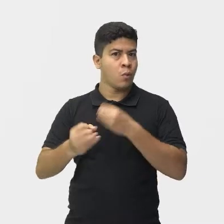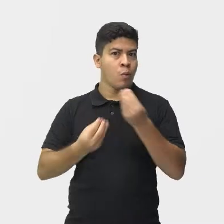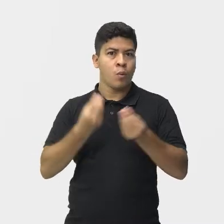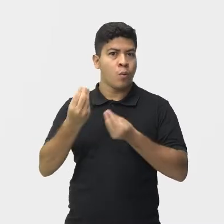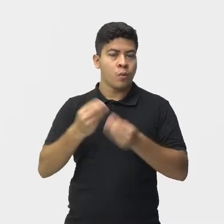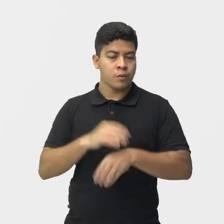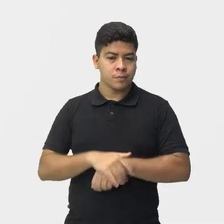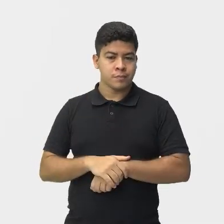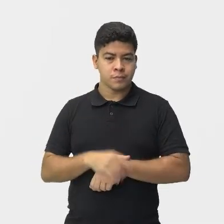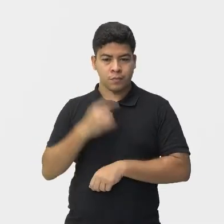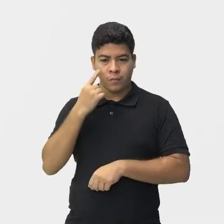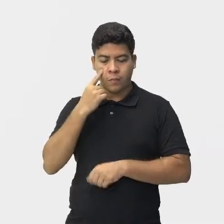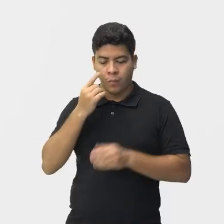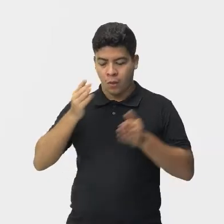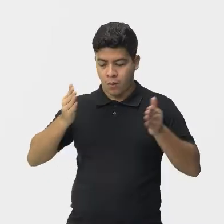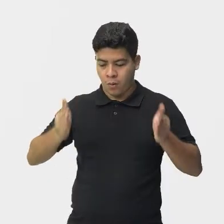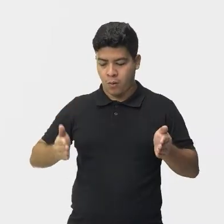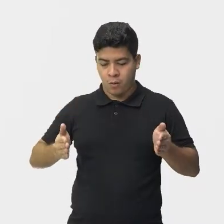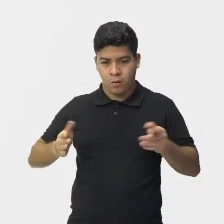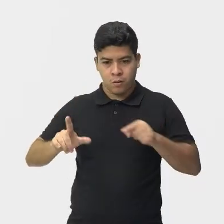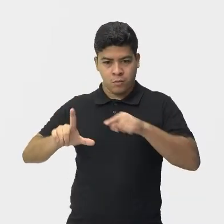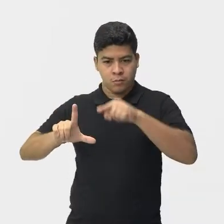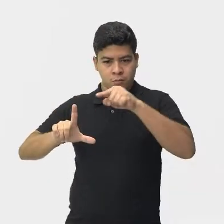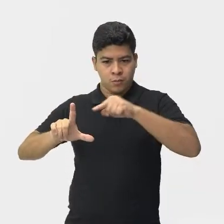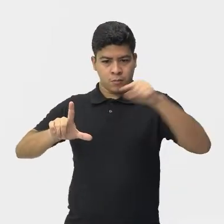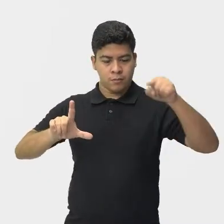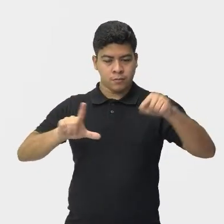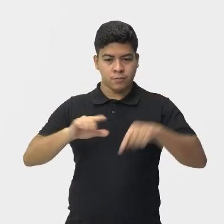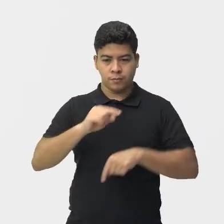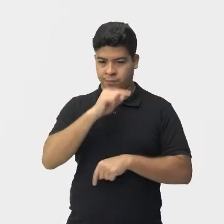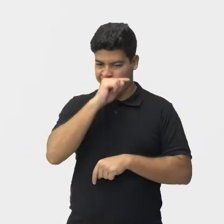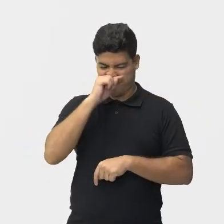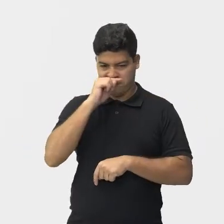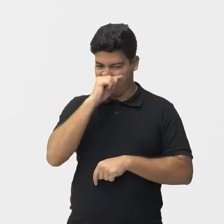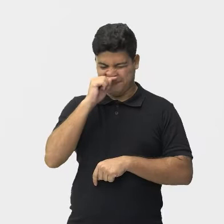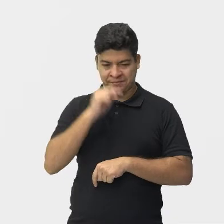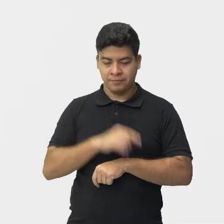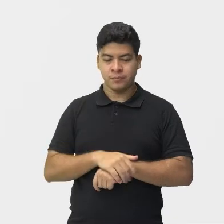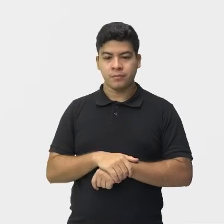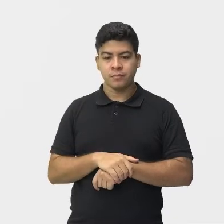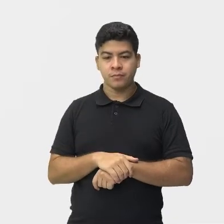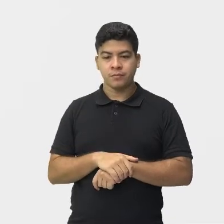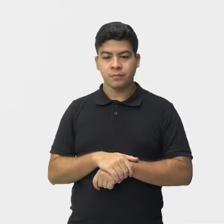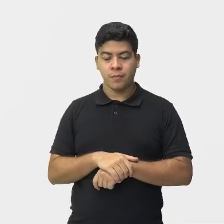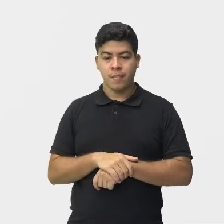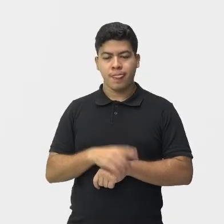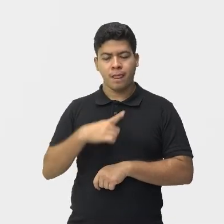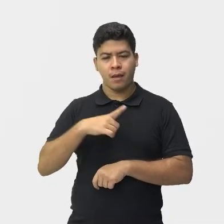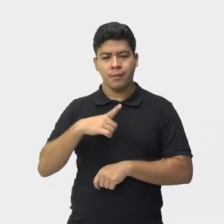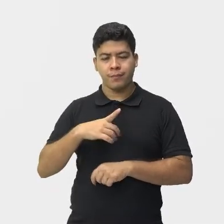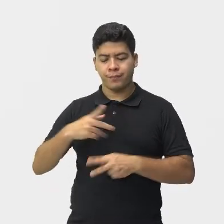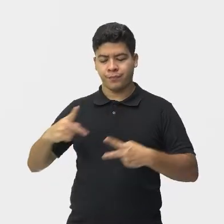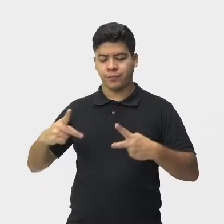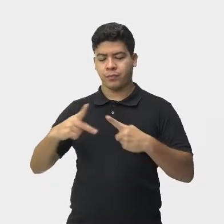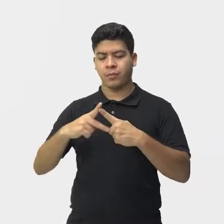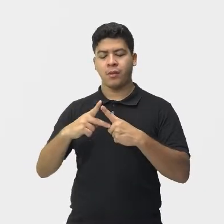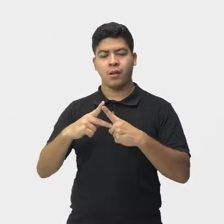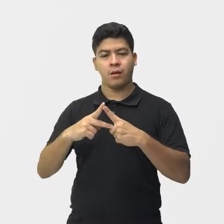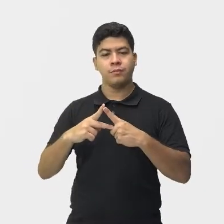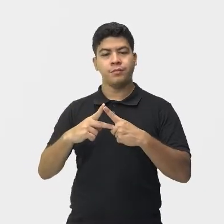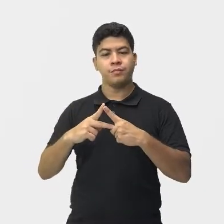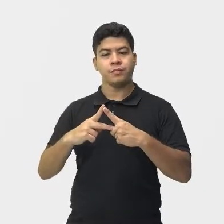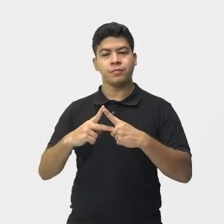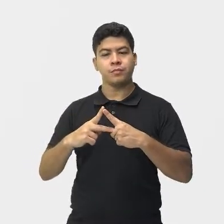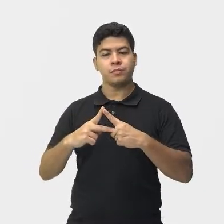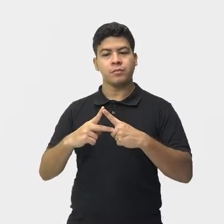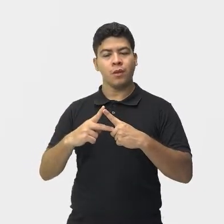triângulo que aparece aqui no gráfico. Ó, nós temos aqui um triângulo no gráfico, ó. Esse triângulo aqui, ó, que eu estou destacando, em que nós temos